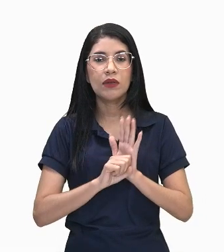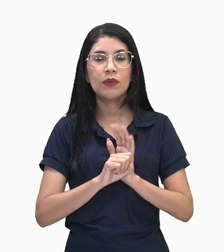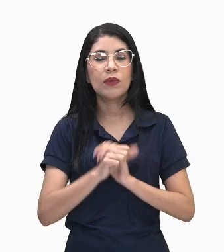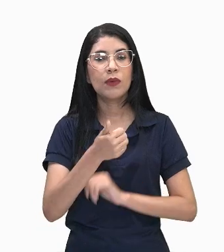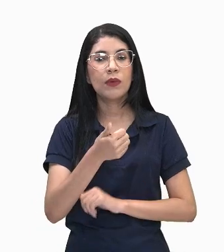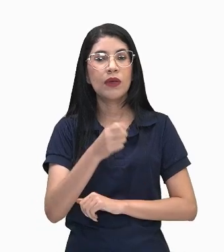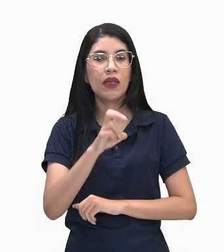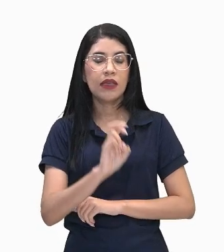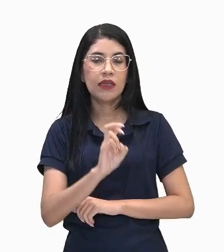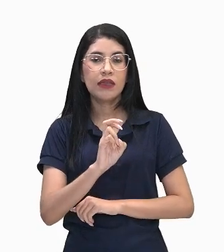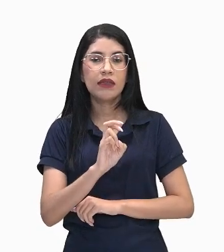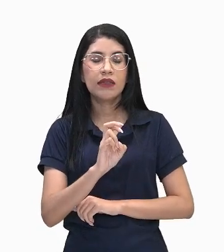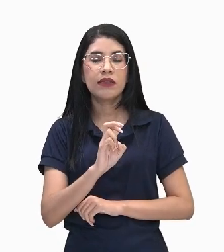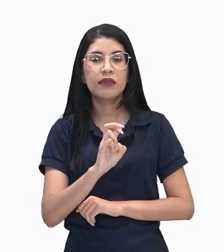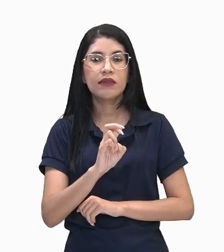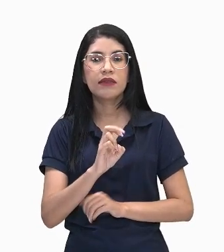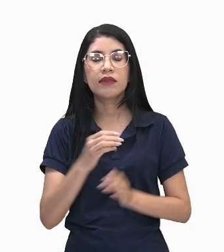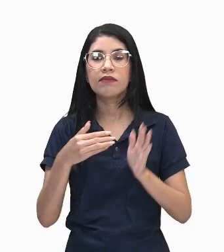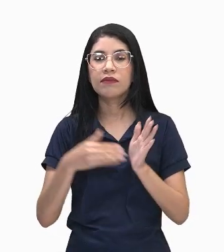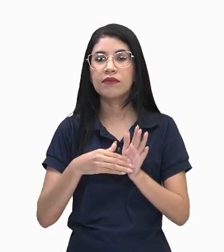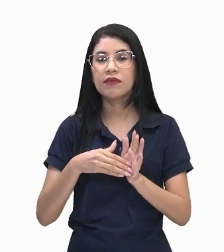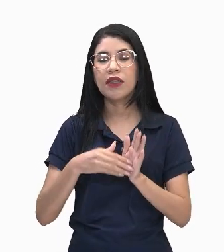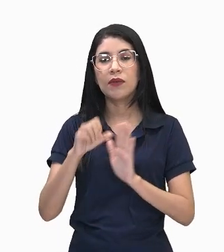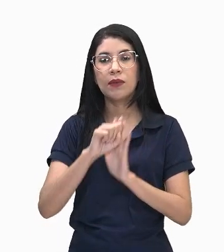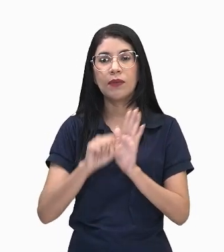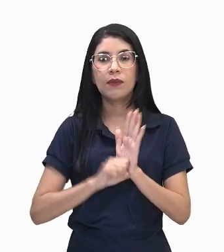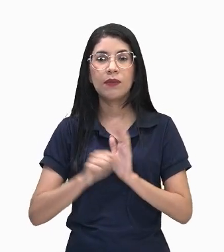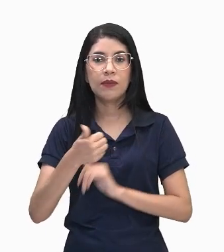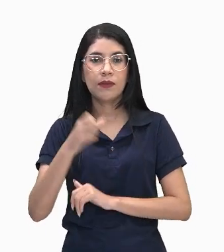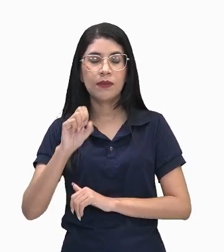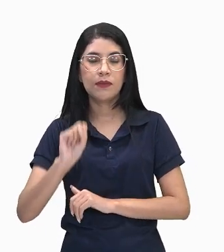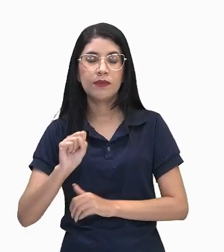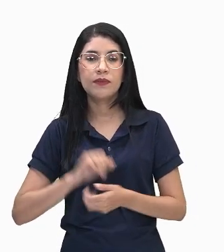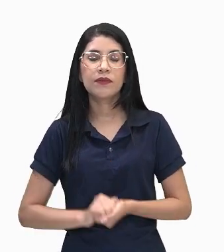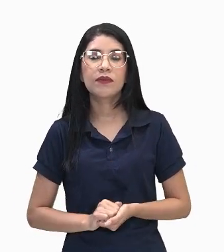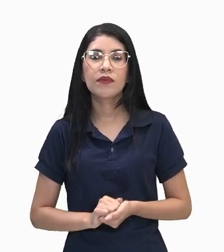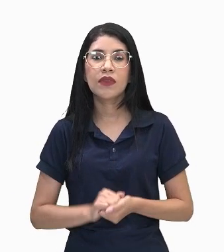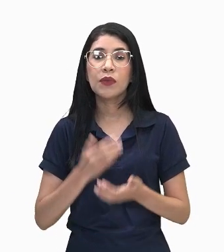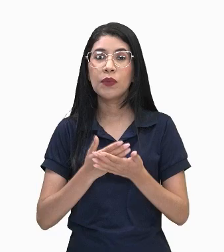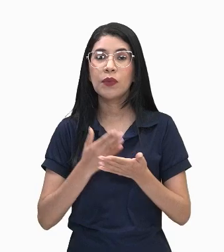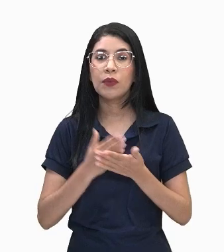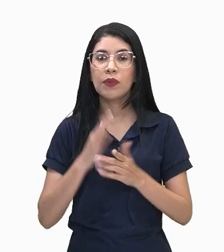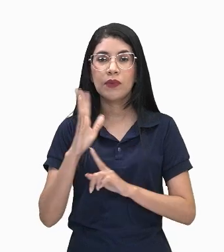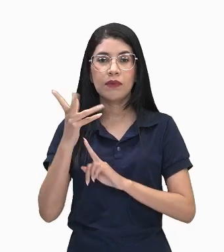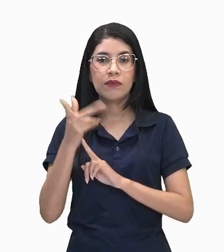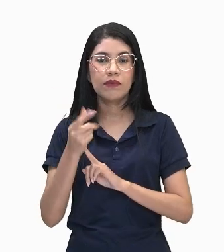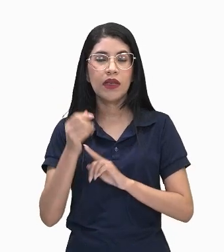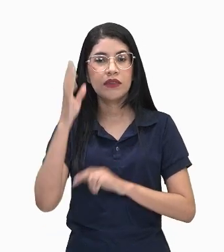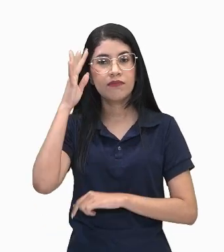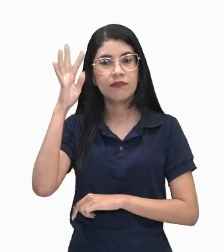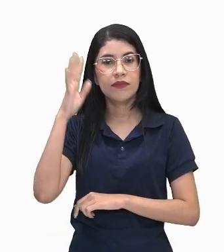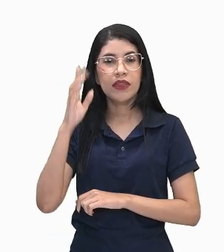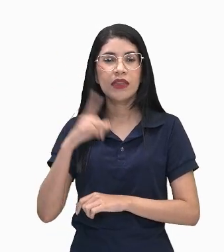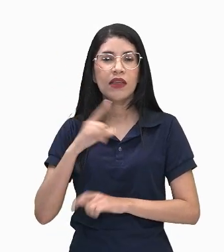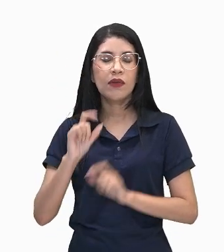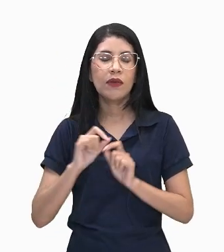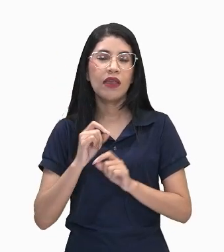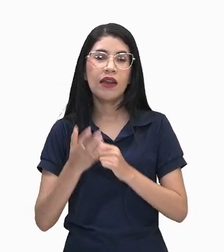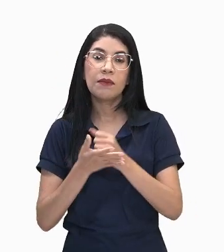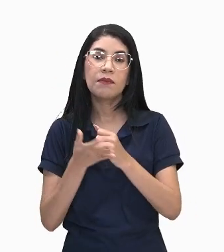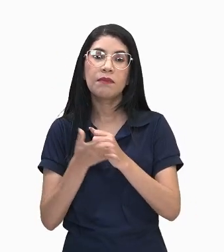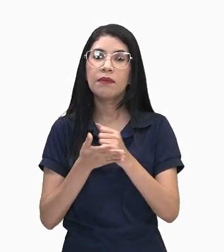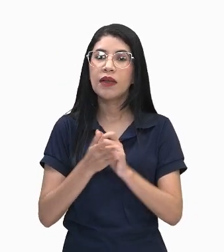século XV ao século XVIII. O estudo sobre a arte e a imaginação foram tidos como